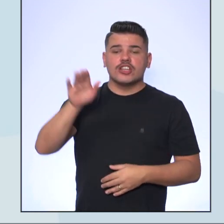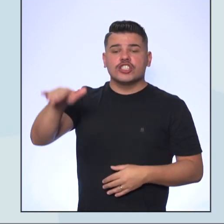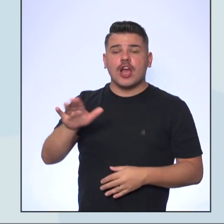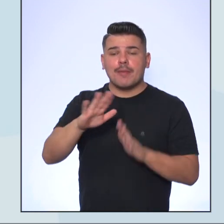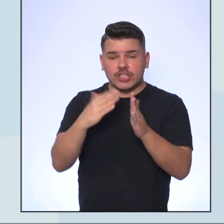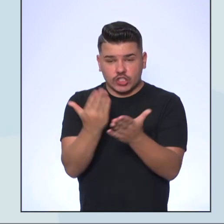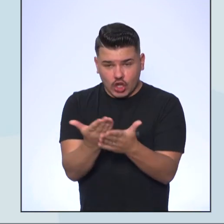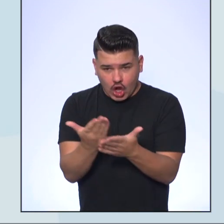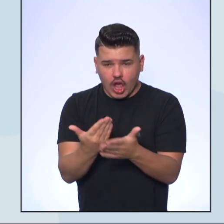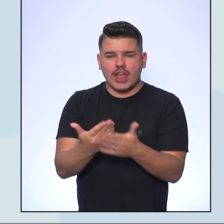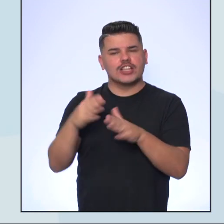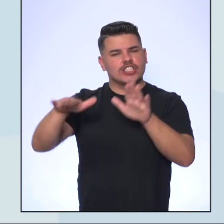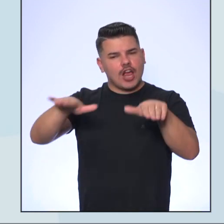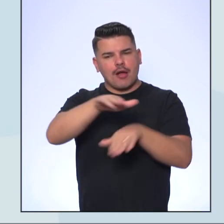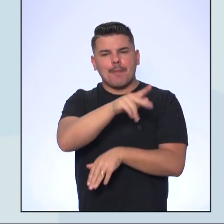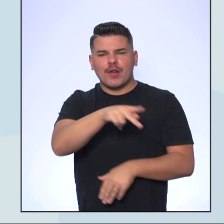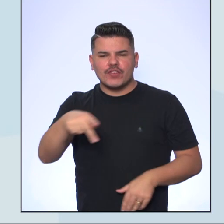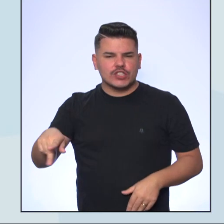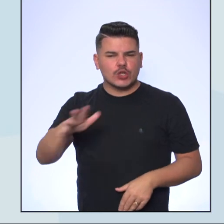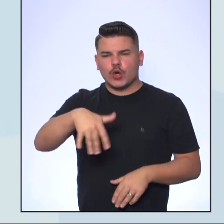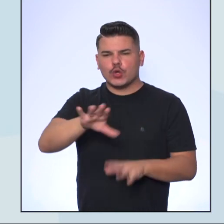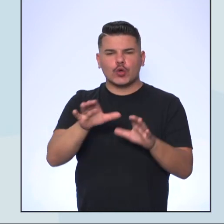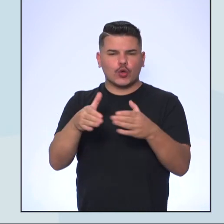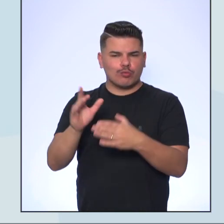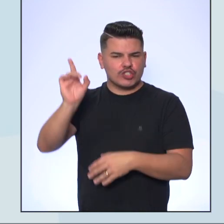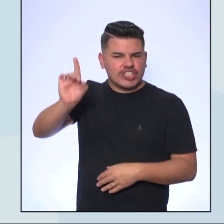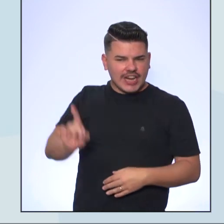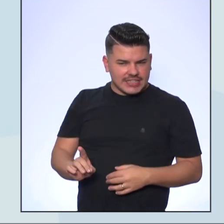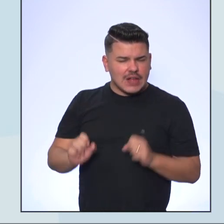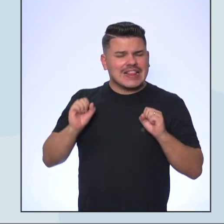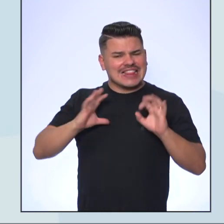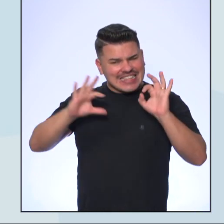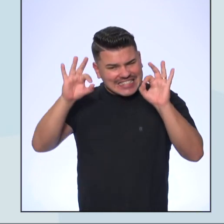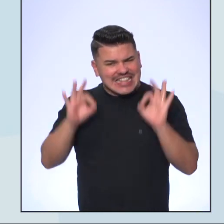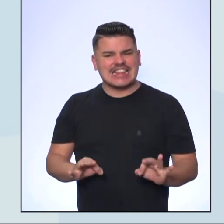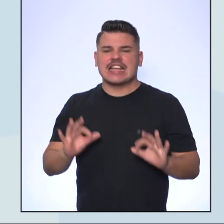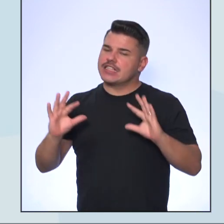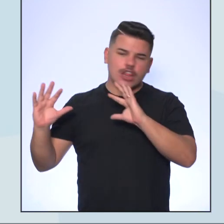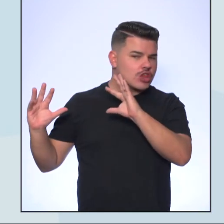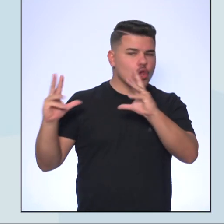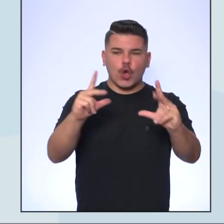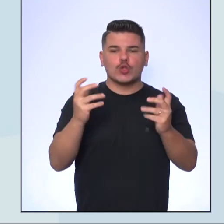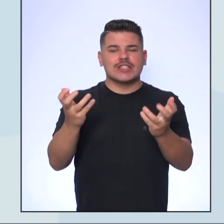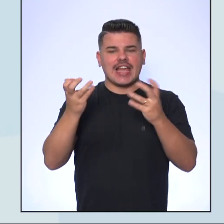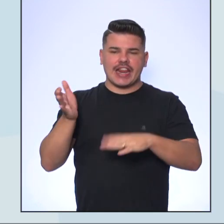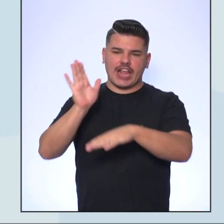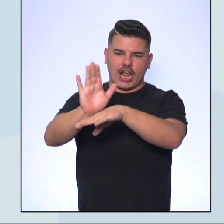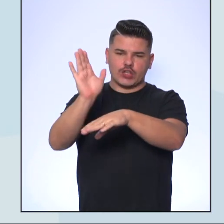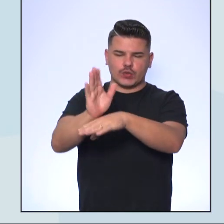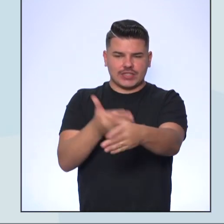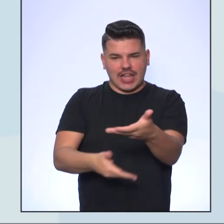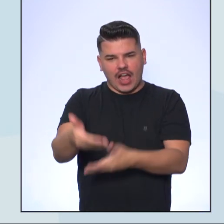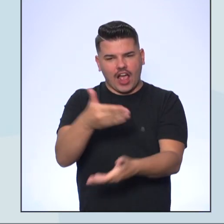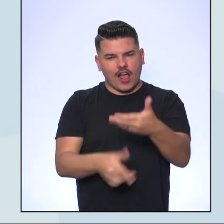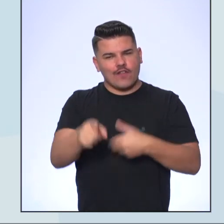os professores, com a equipe gestora, temos certeza que todos estão querendo ajudá-los nesse